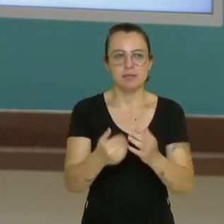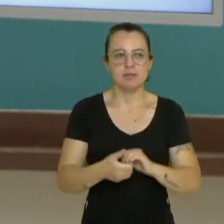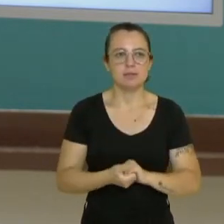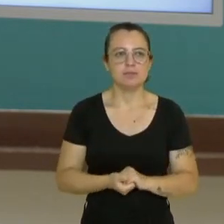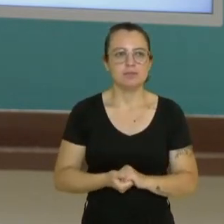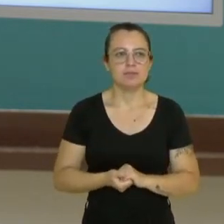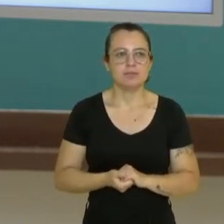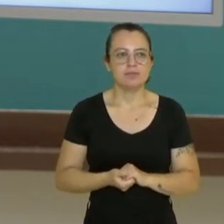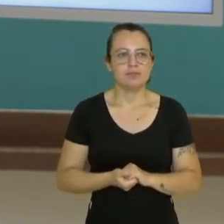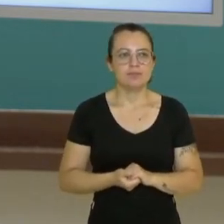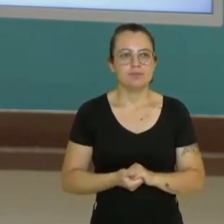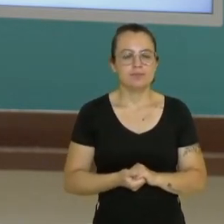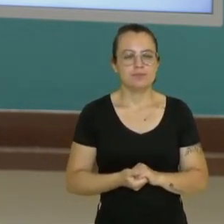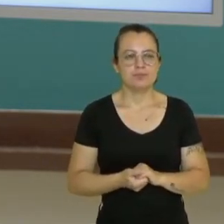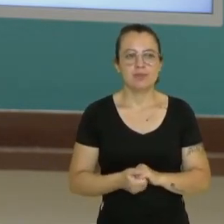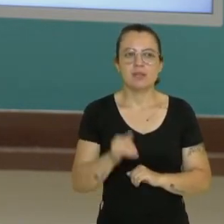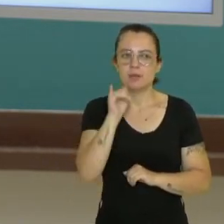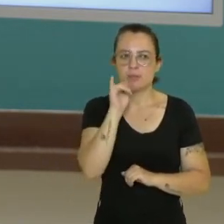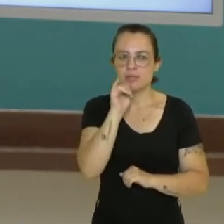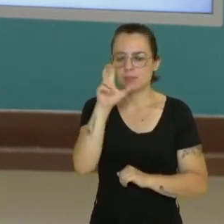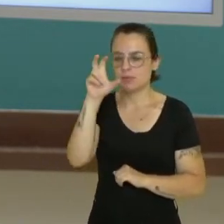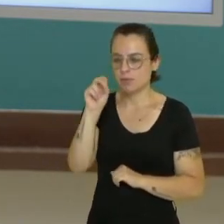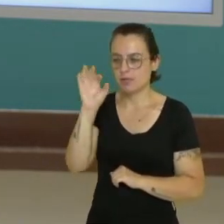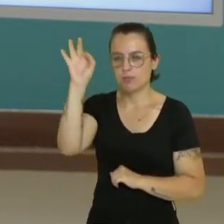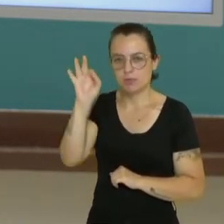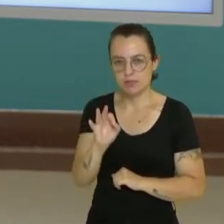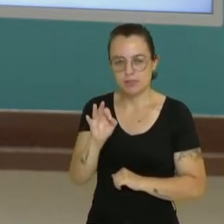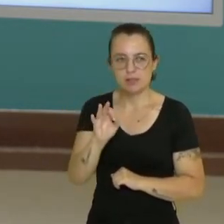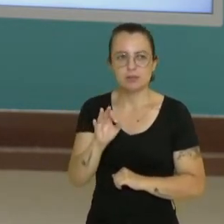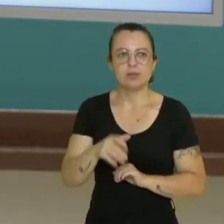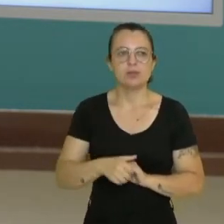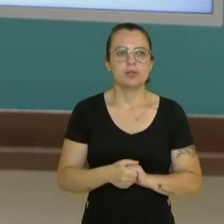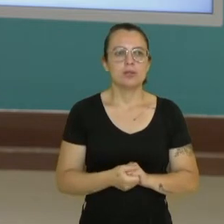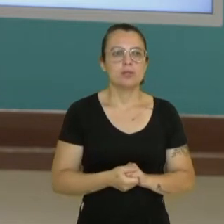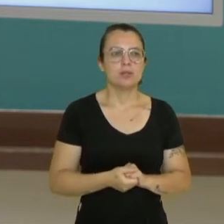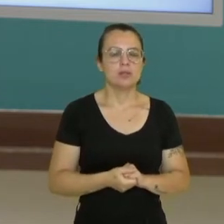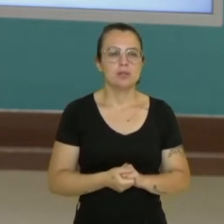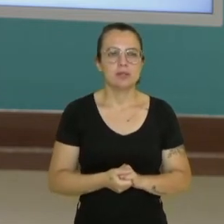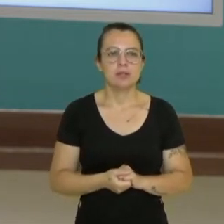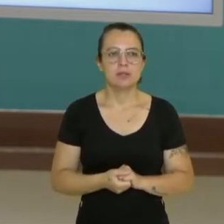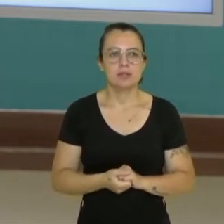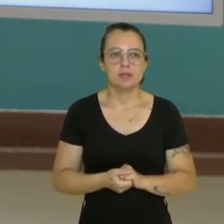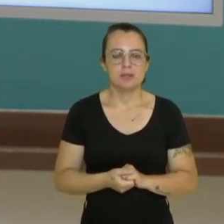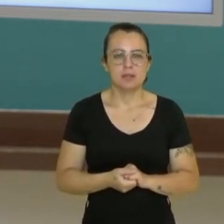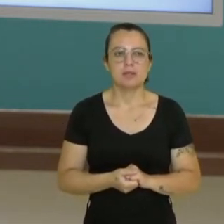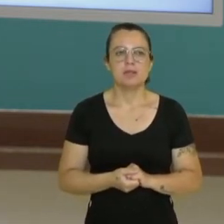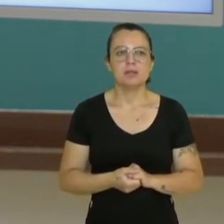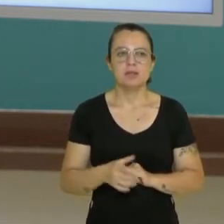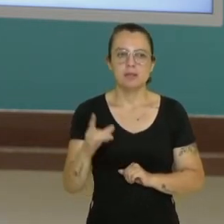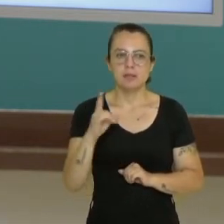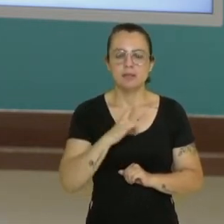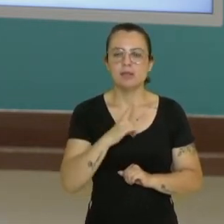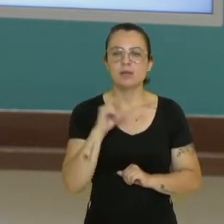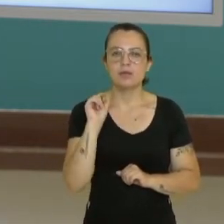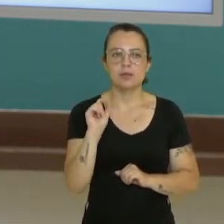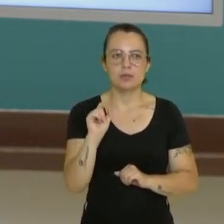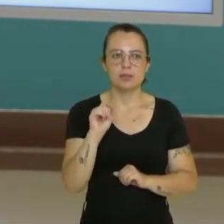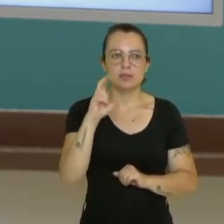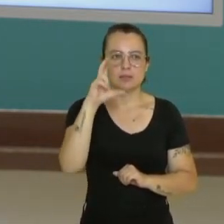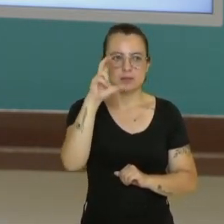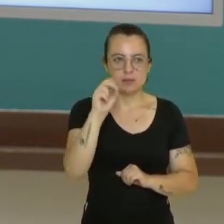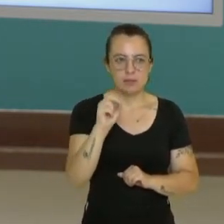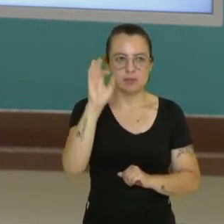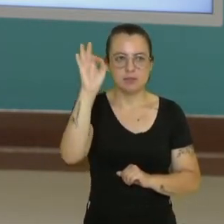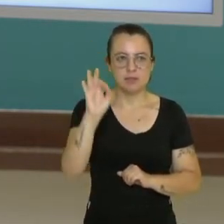sua casa. Então, 50% do valor da receita líquida dela, 50% a gente sabe que é 50